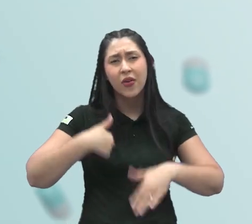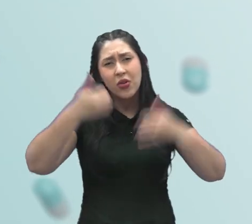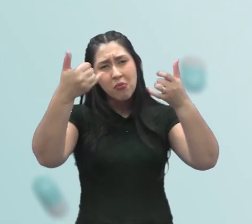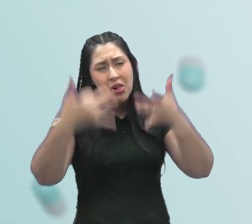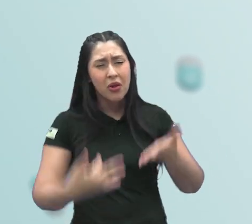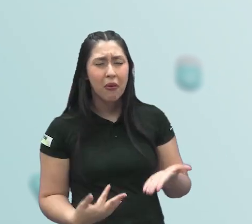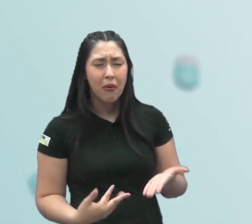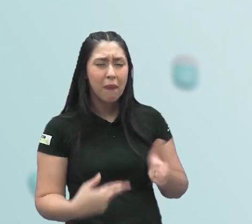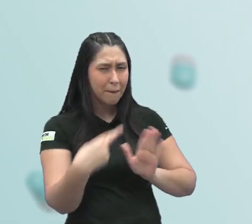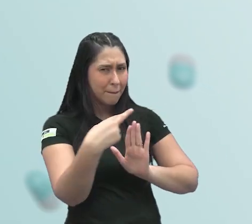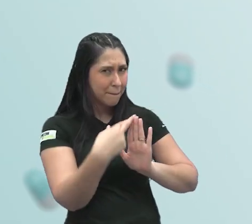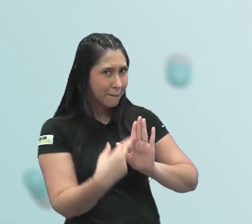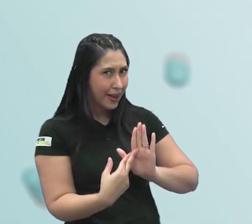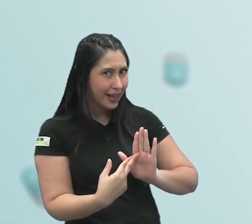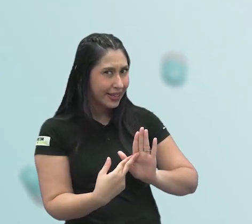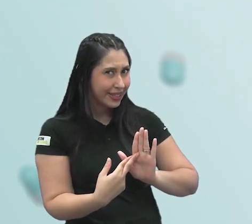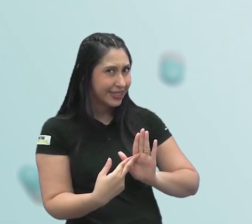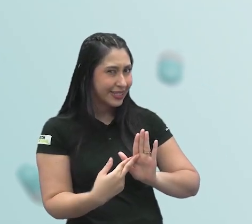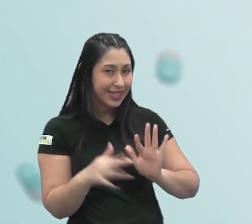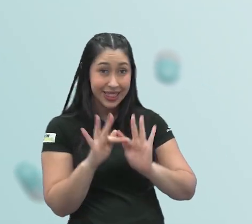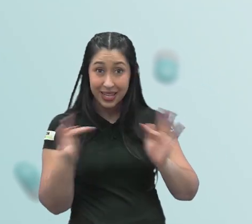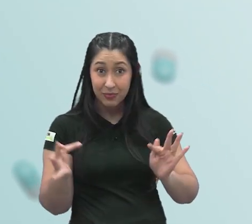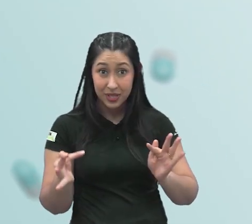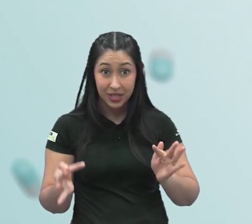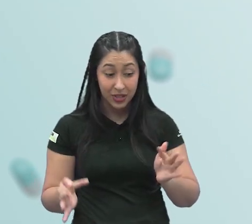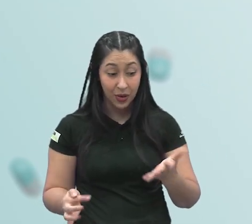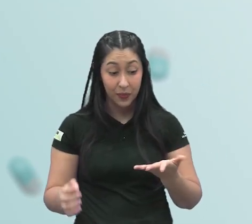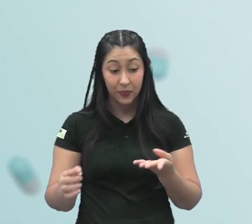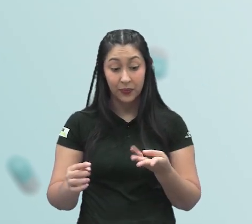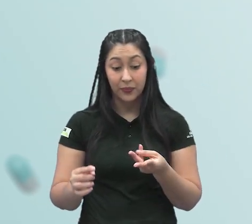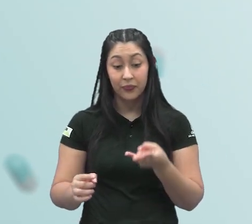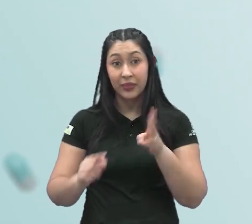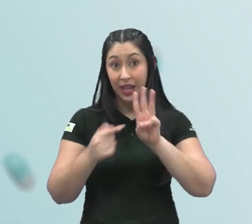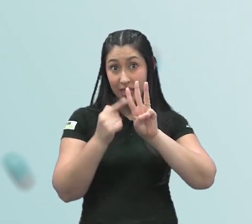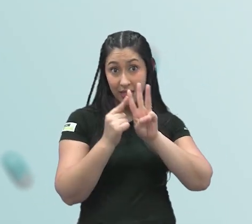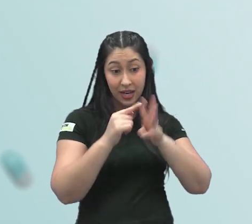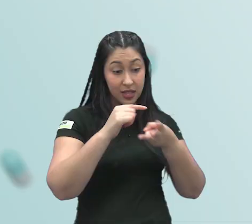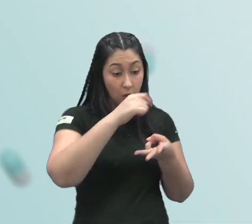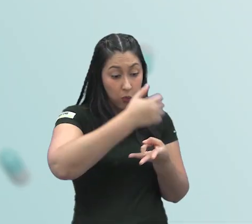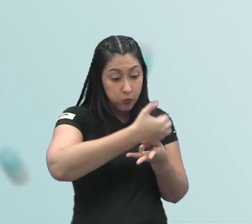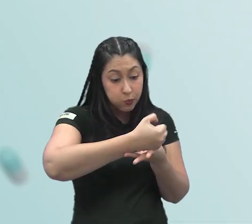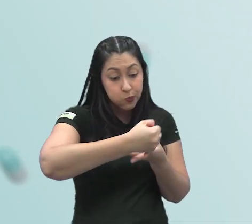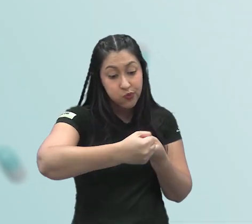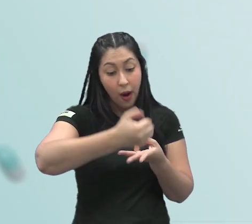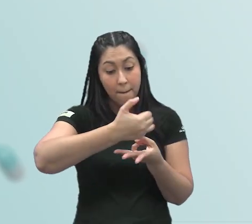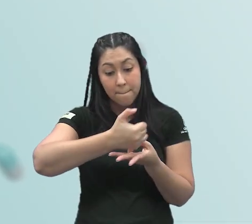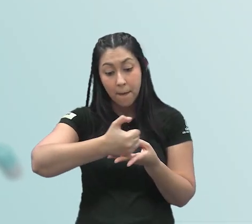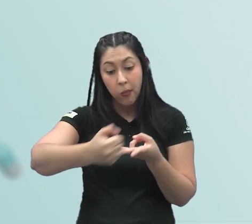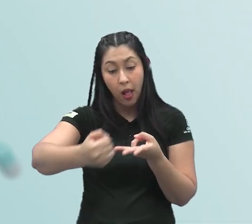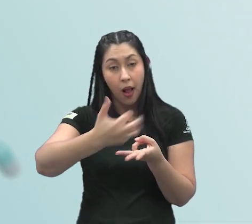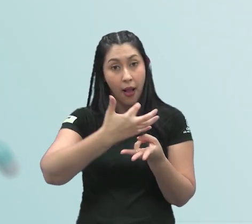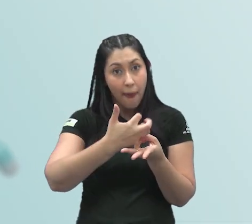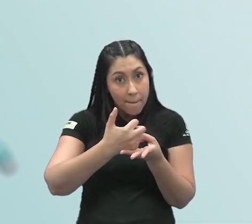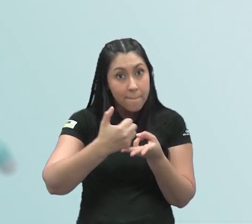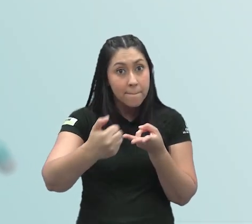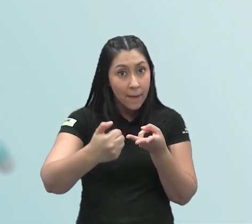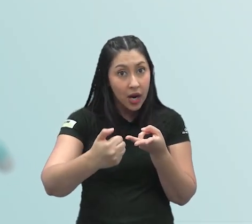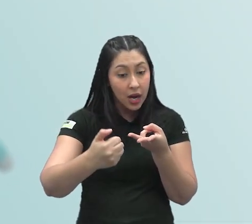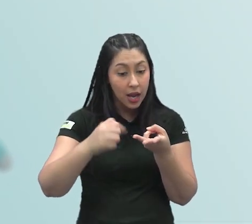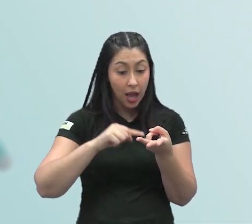eu explico uma regra bem simples, mas é a regra dos 3 dedos. Então a gente passa no indicador, no dedo médio